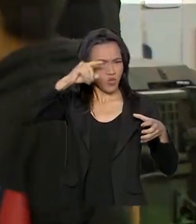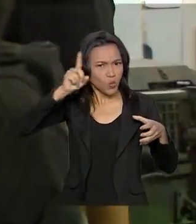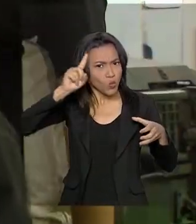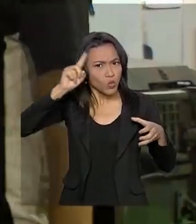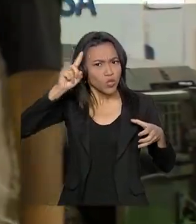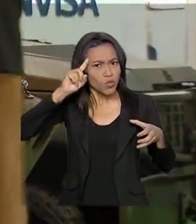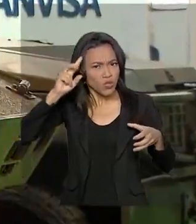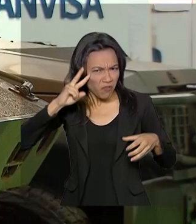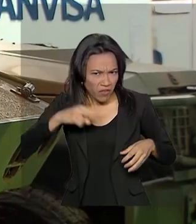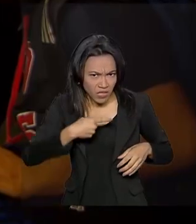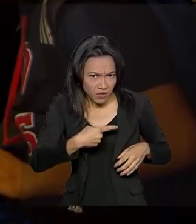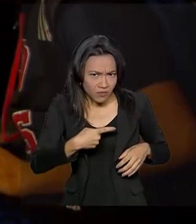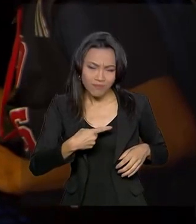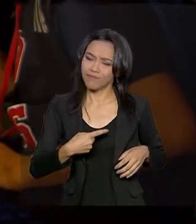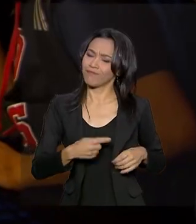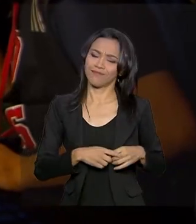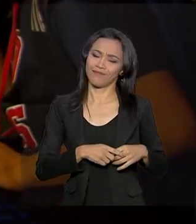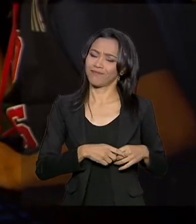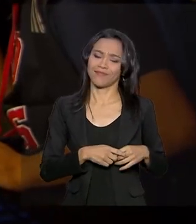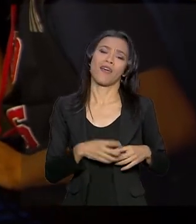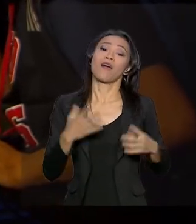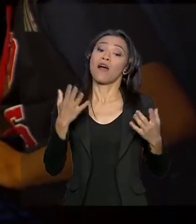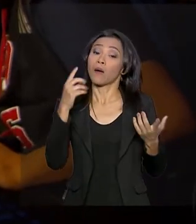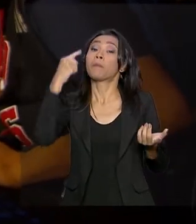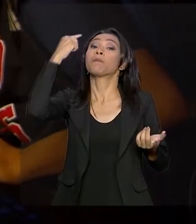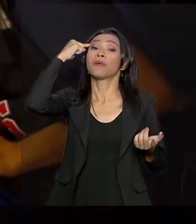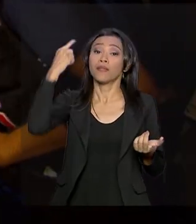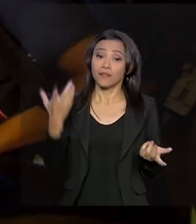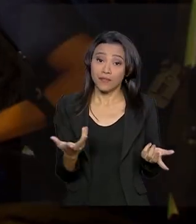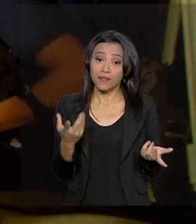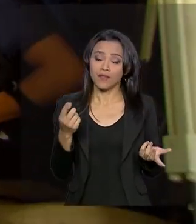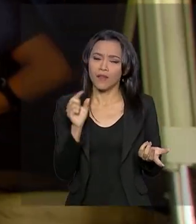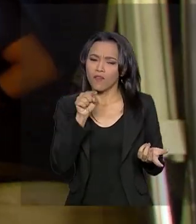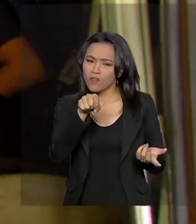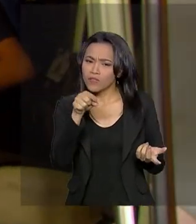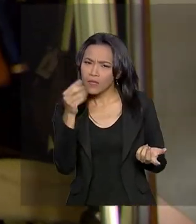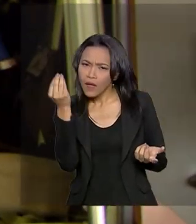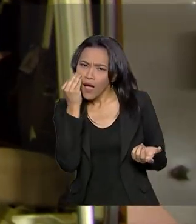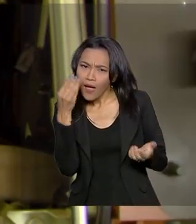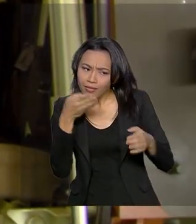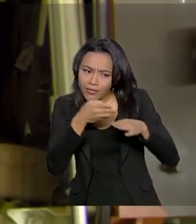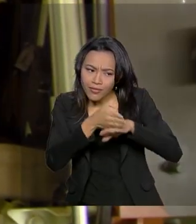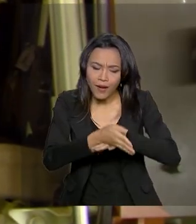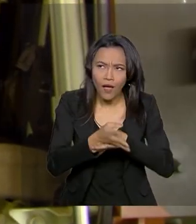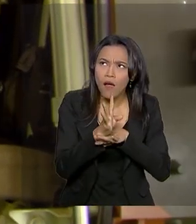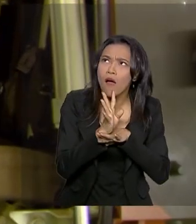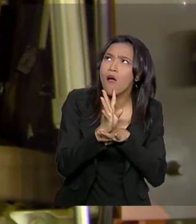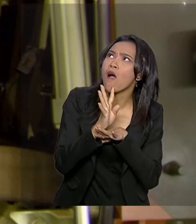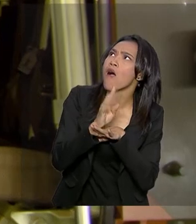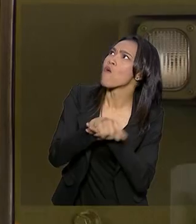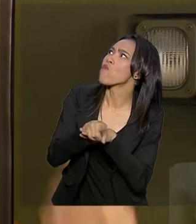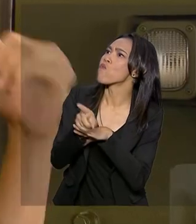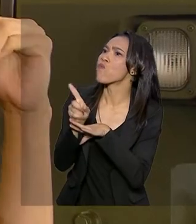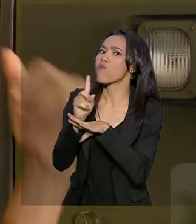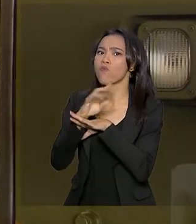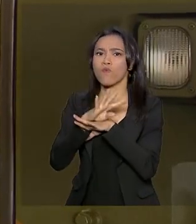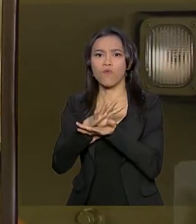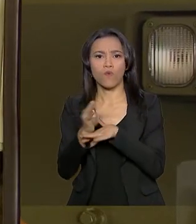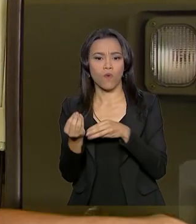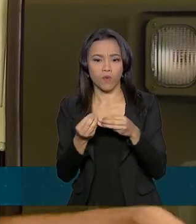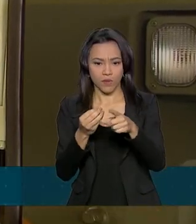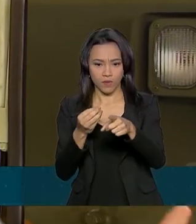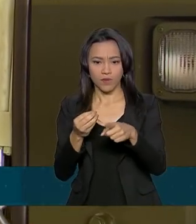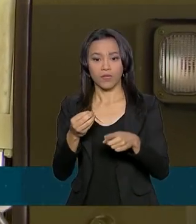vê um andando por aí agora imagine só poder entrar e conhecer por dentro pra ver como é que